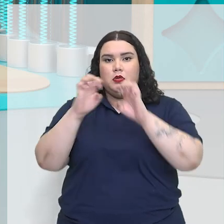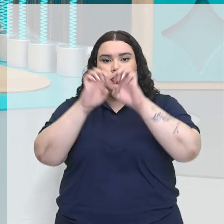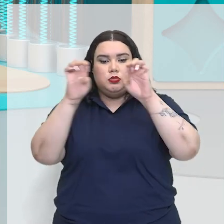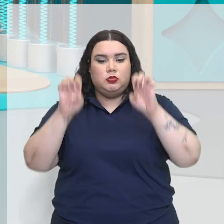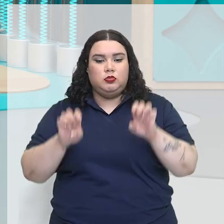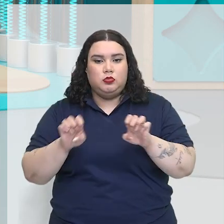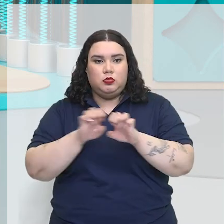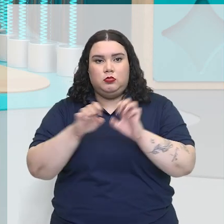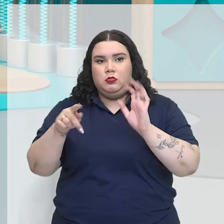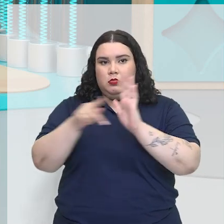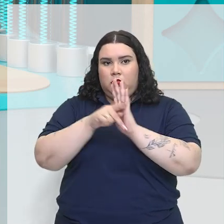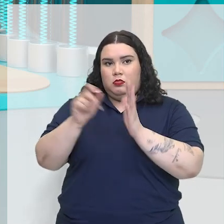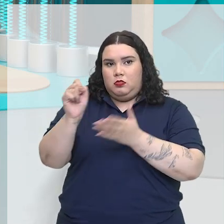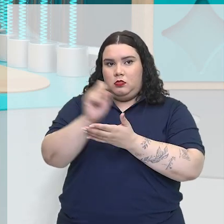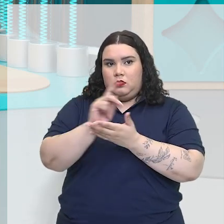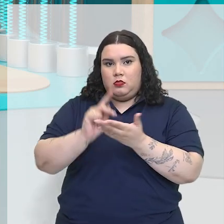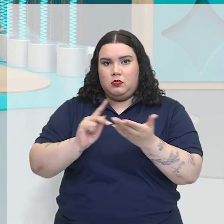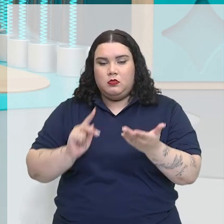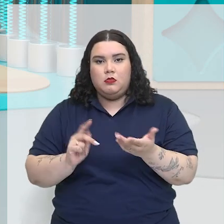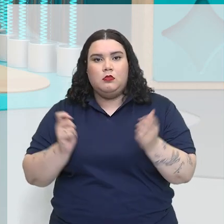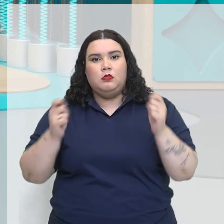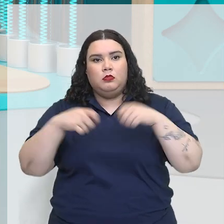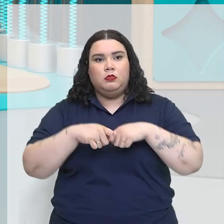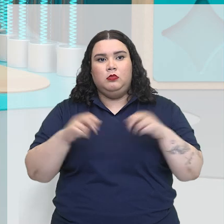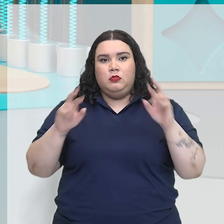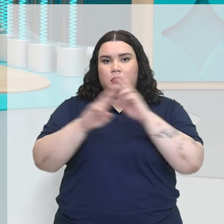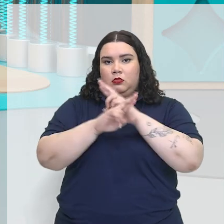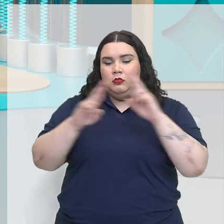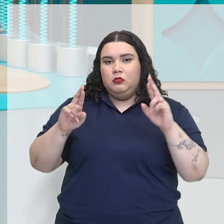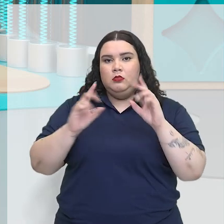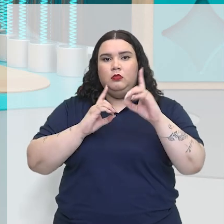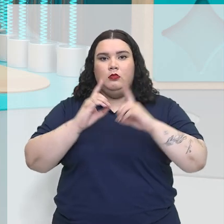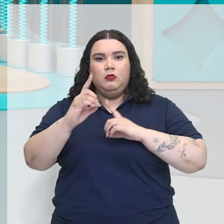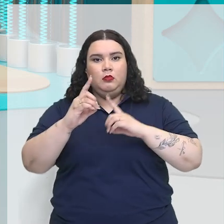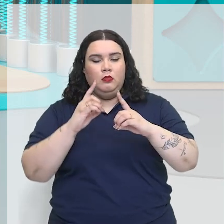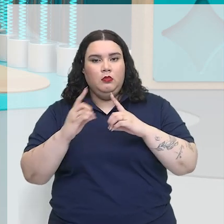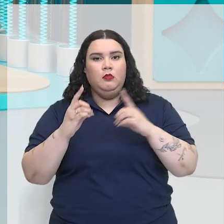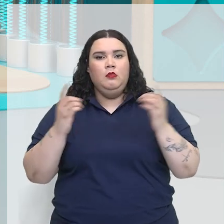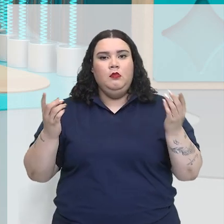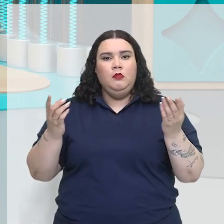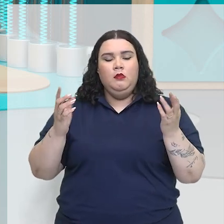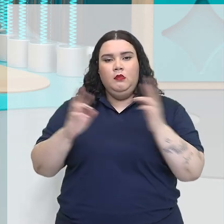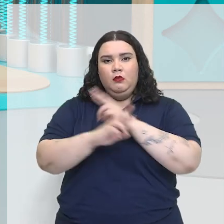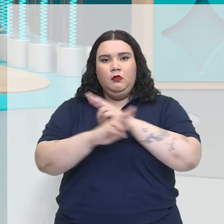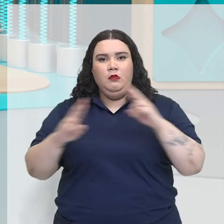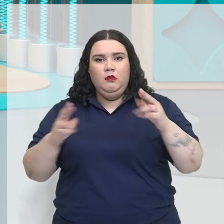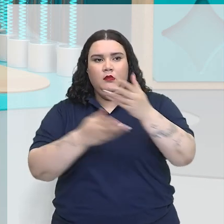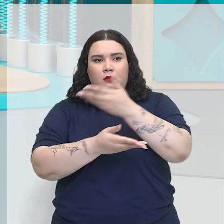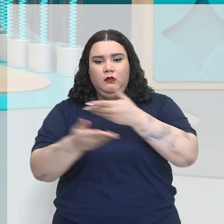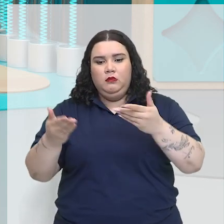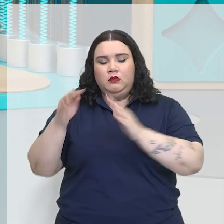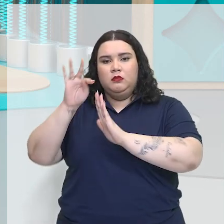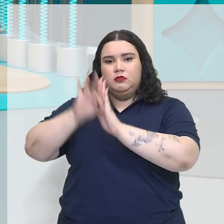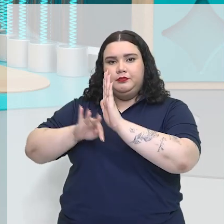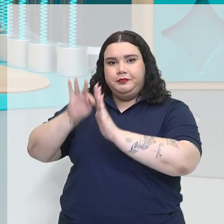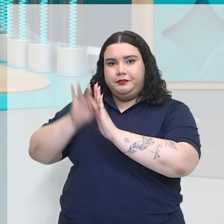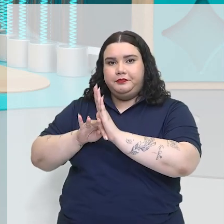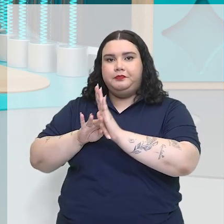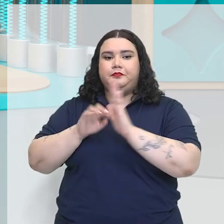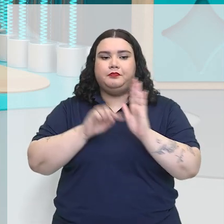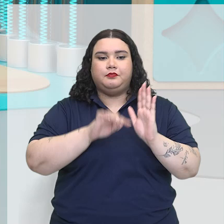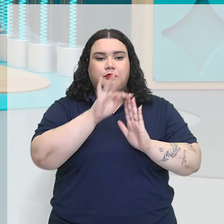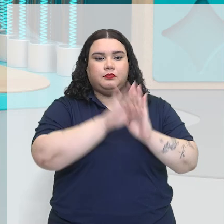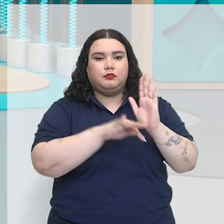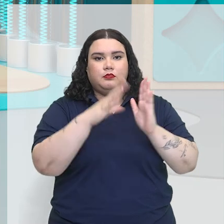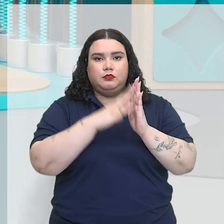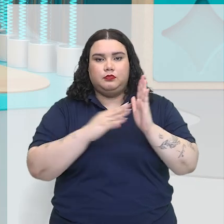poema, você vai conseguir fazer a relação, fazer um diálogo, uma conversa entre um texto antigo e um texto atual, que